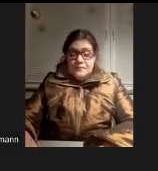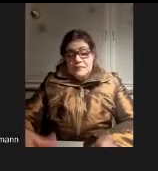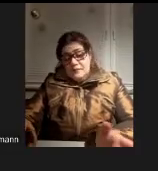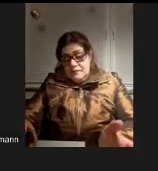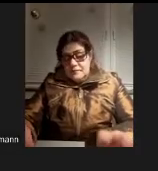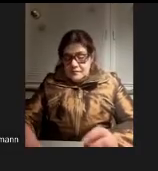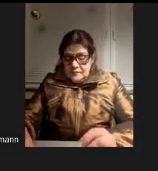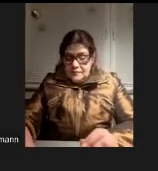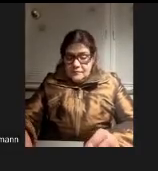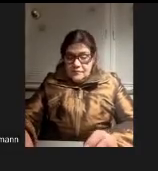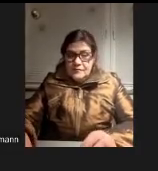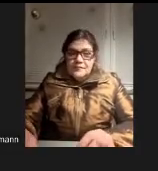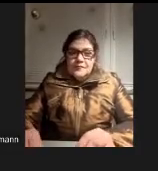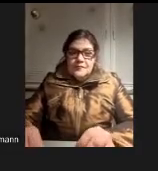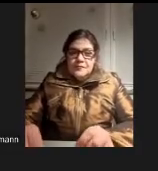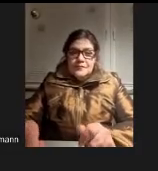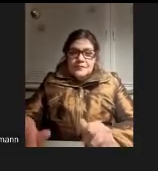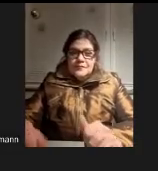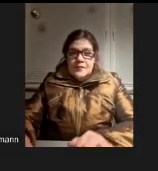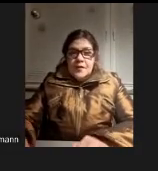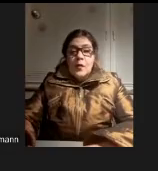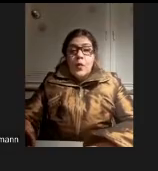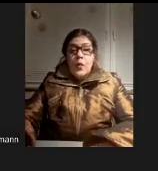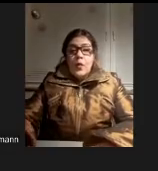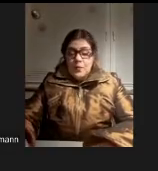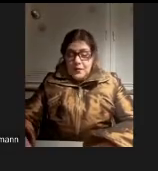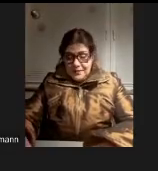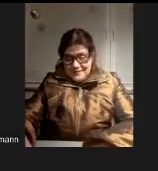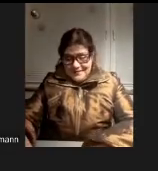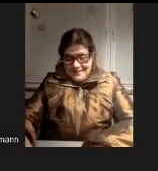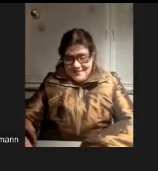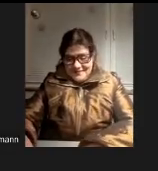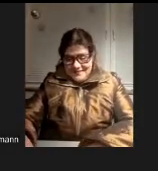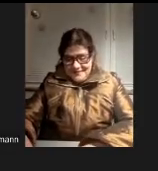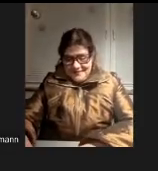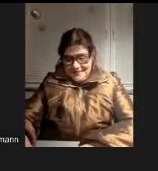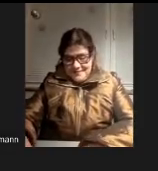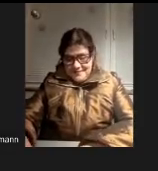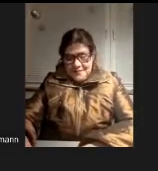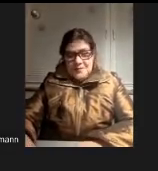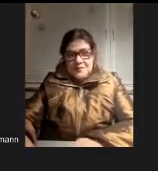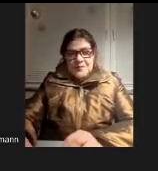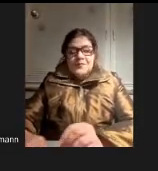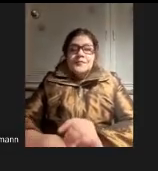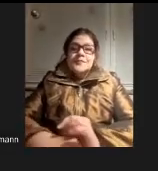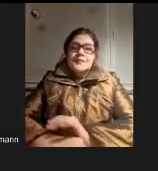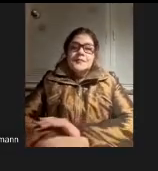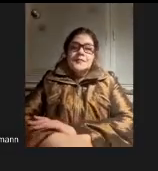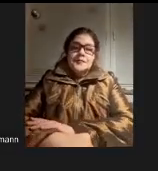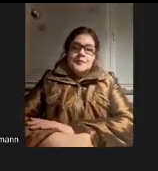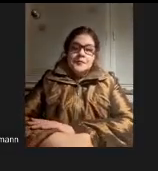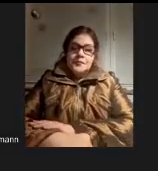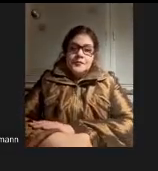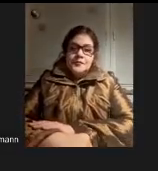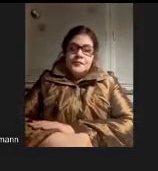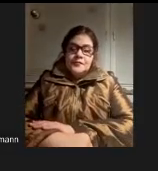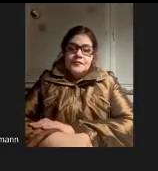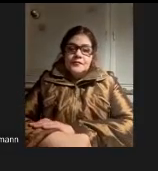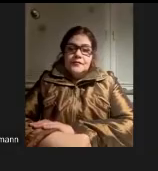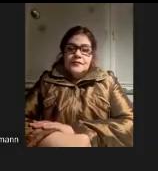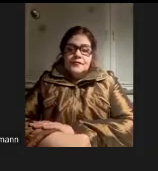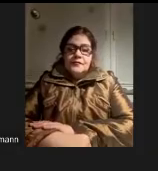de graça, tá? Eu acho que a doença apneia, ela merece esse cuidado e essa atenção da